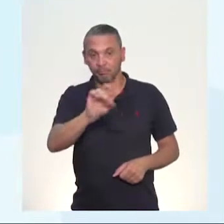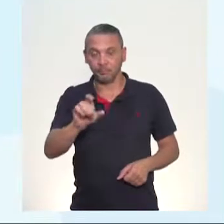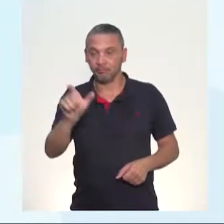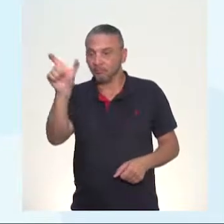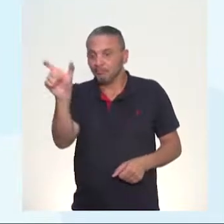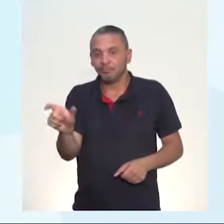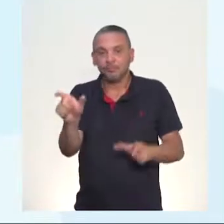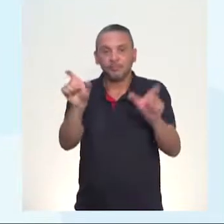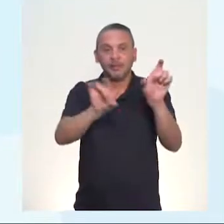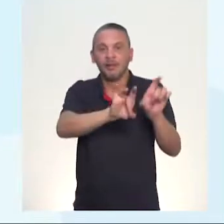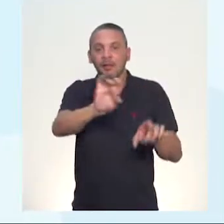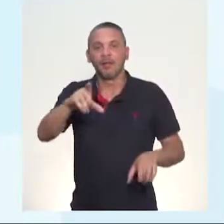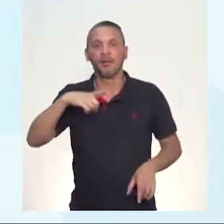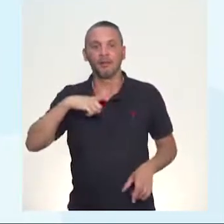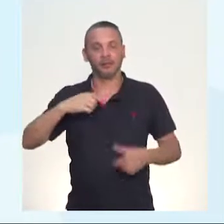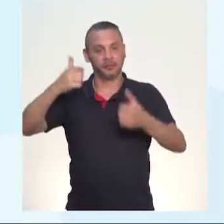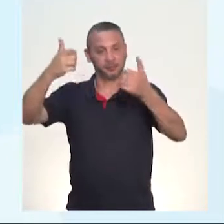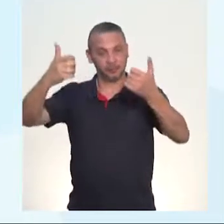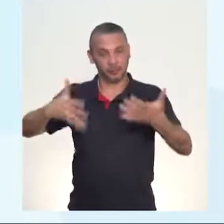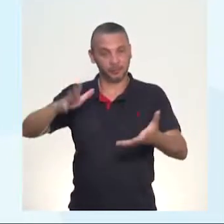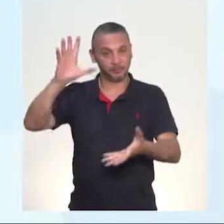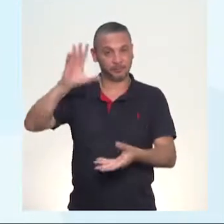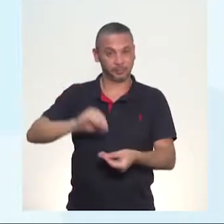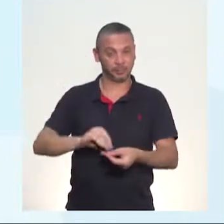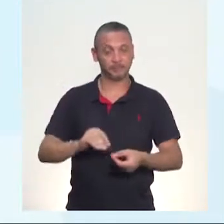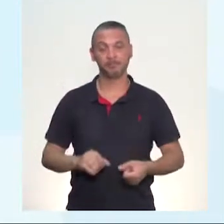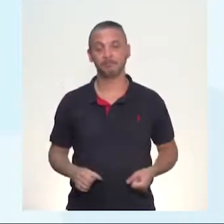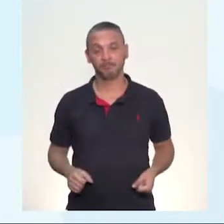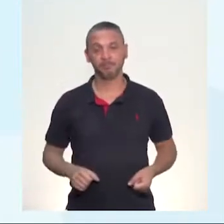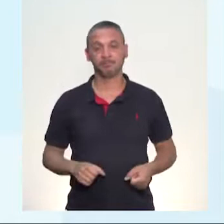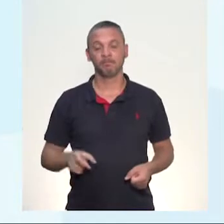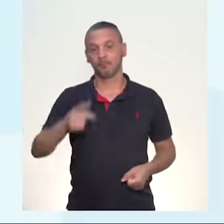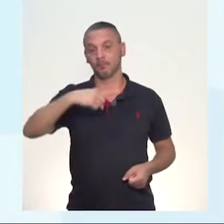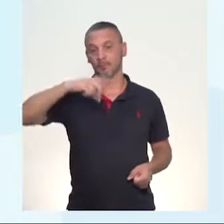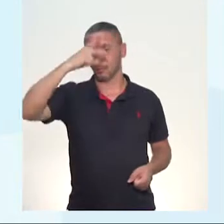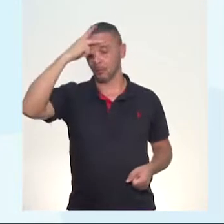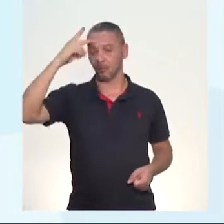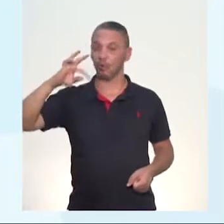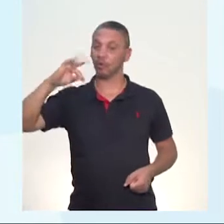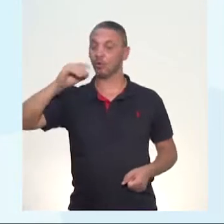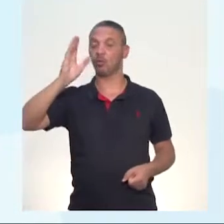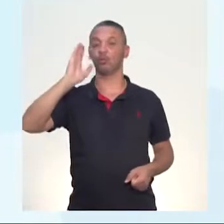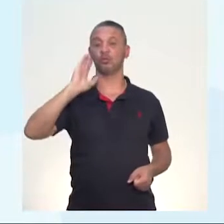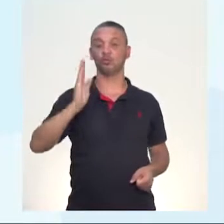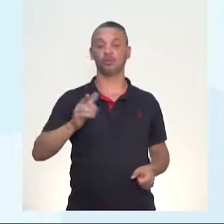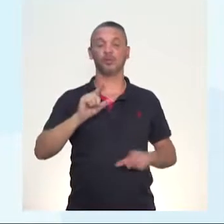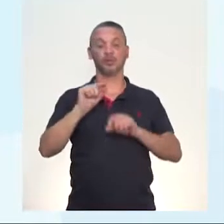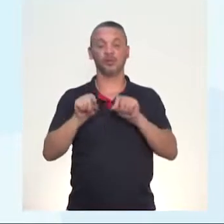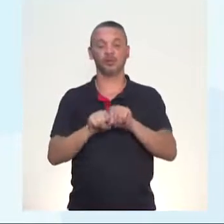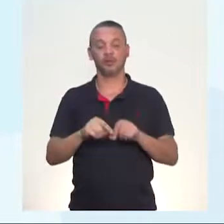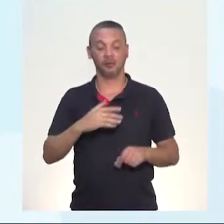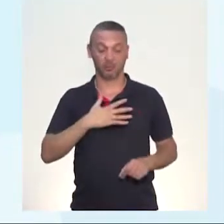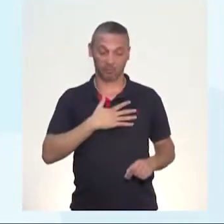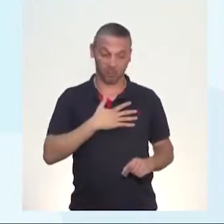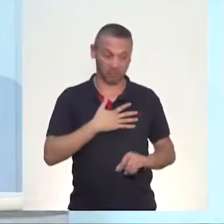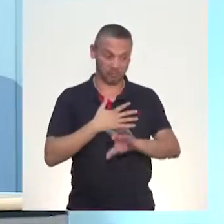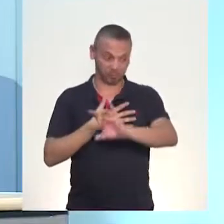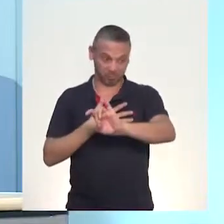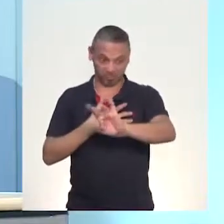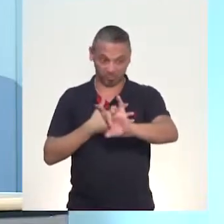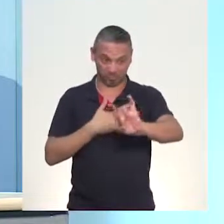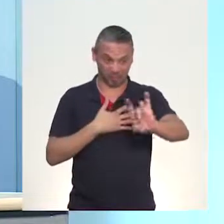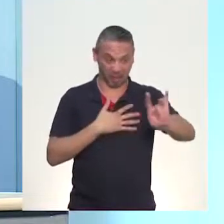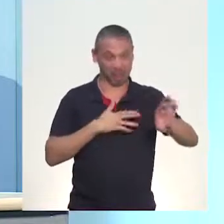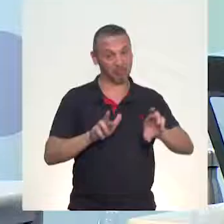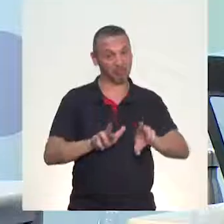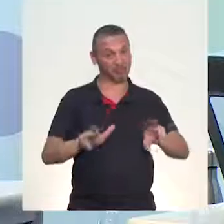individualização, só comentar com vocês brevemente, acho que todos aqui já ouviram falar da frase gosto é gosto e não se discute. E cada